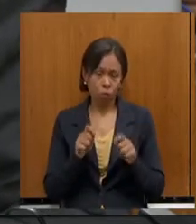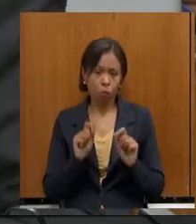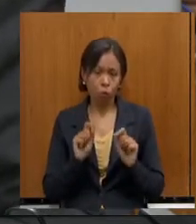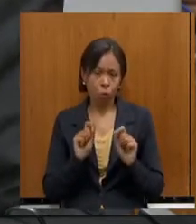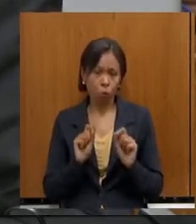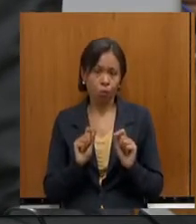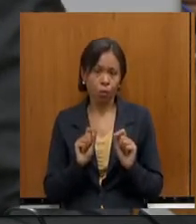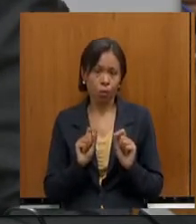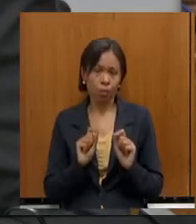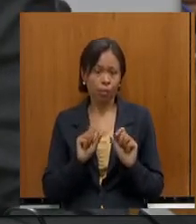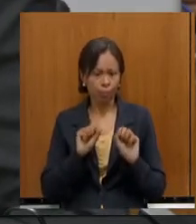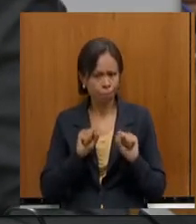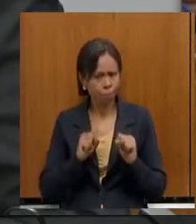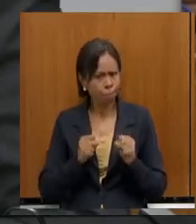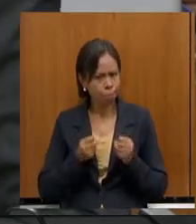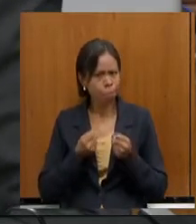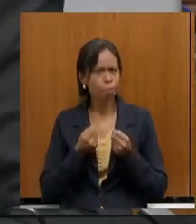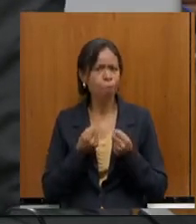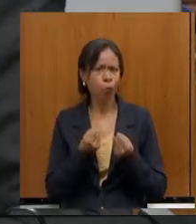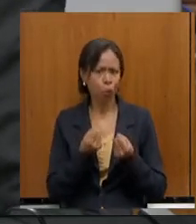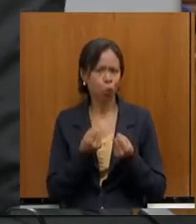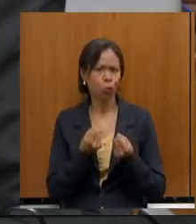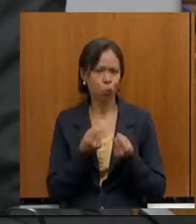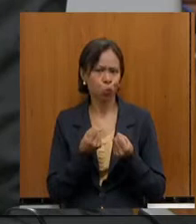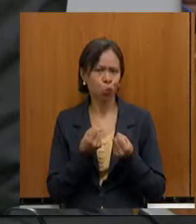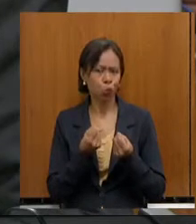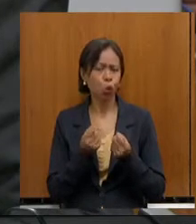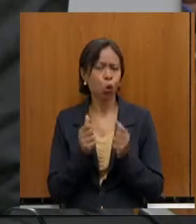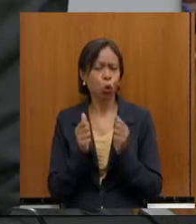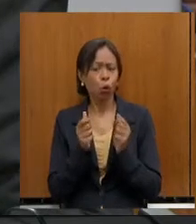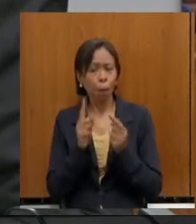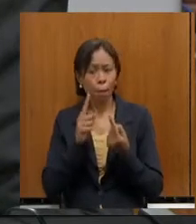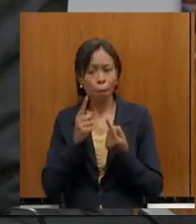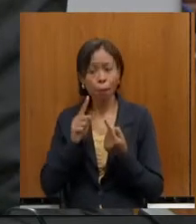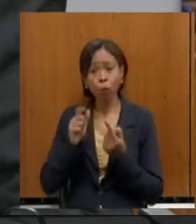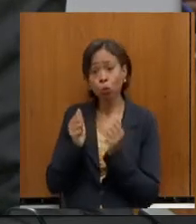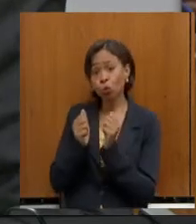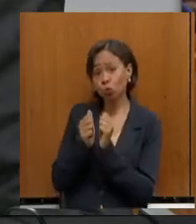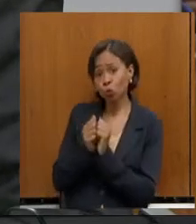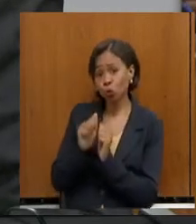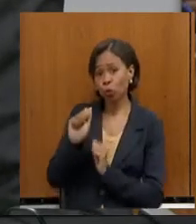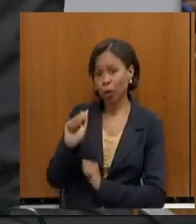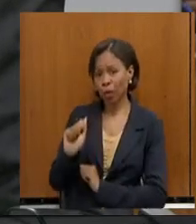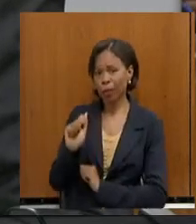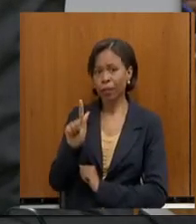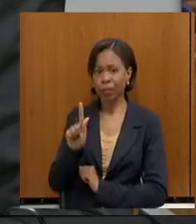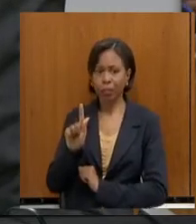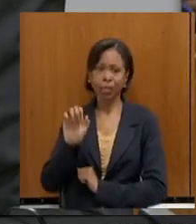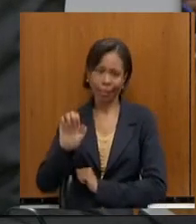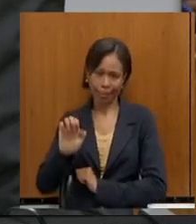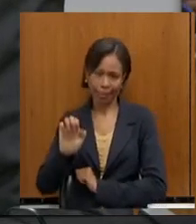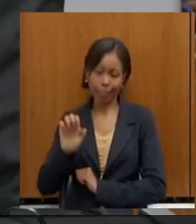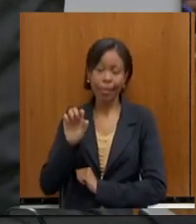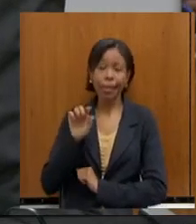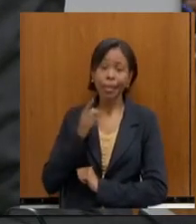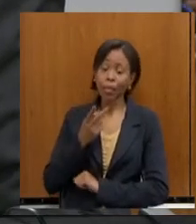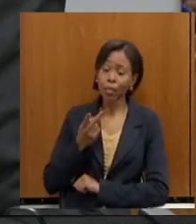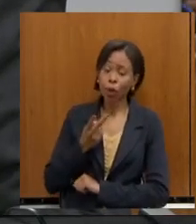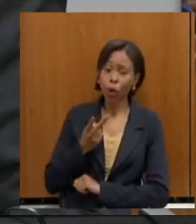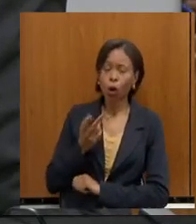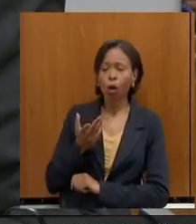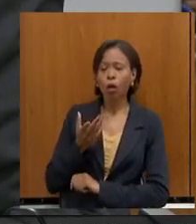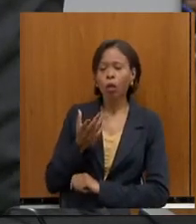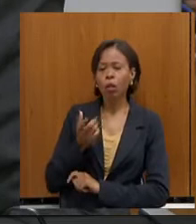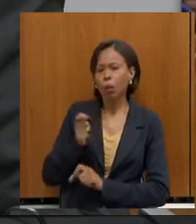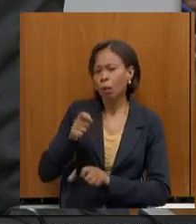fazer todo o esforço né junto a Age para que nós possamos ter um projeto de lei aqui o